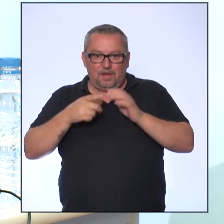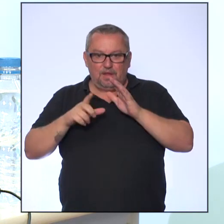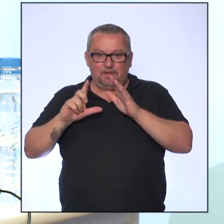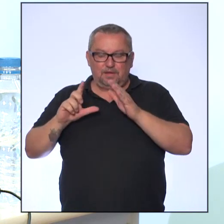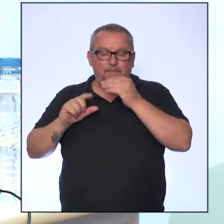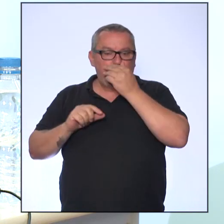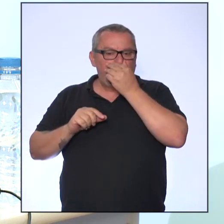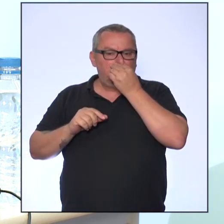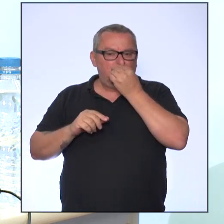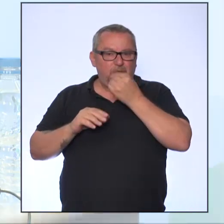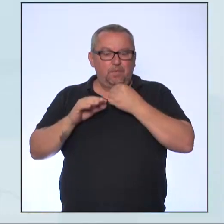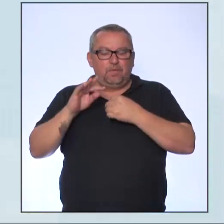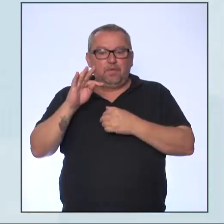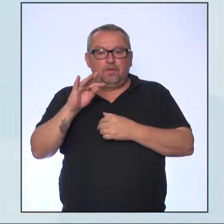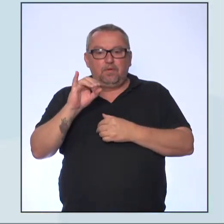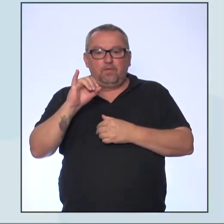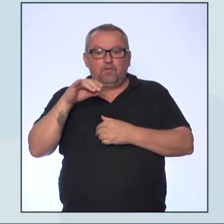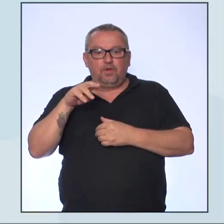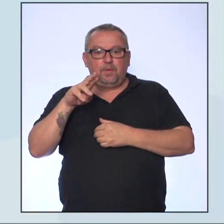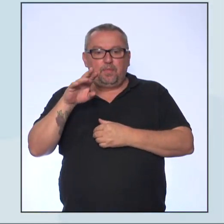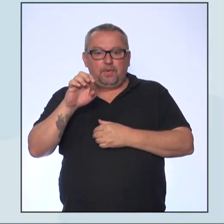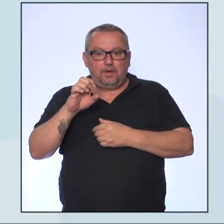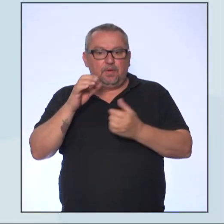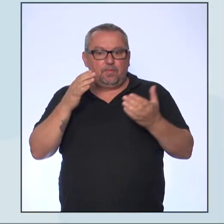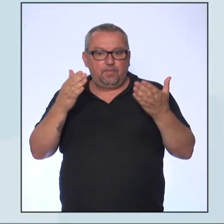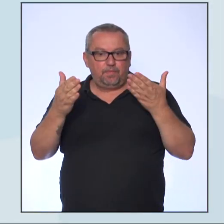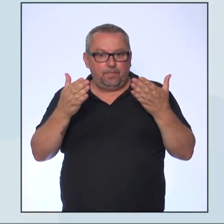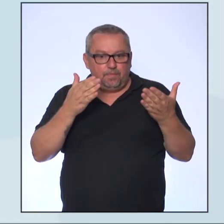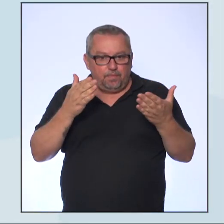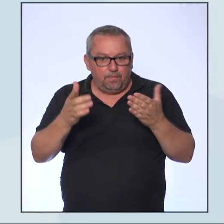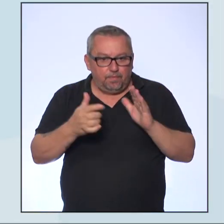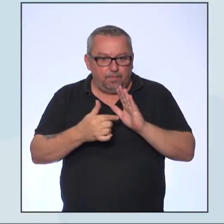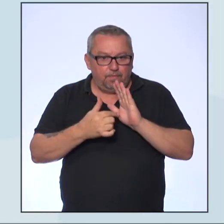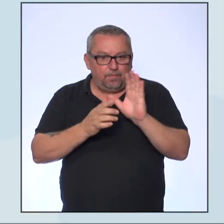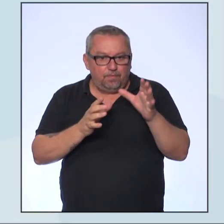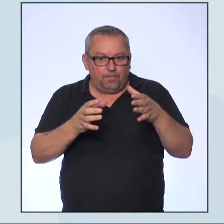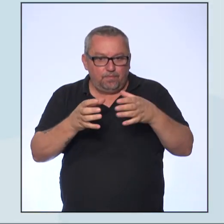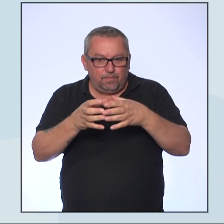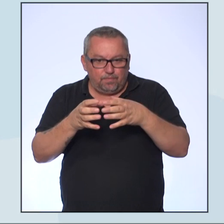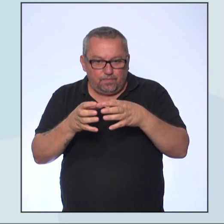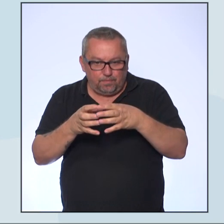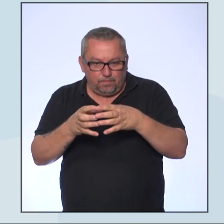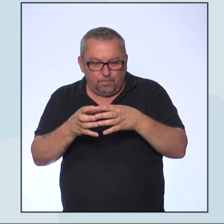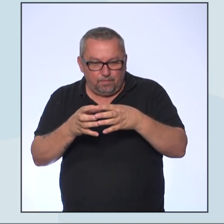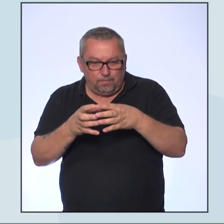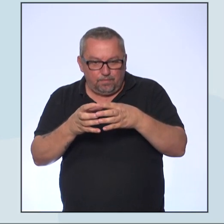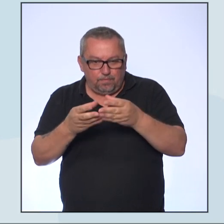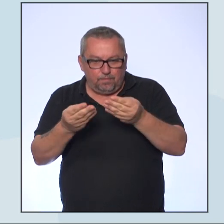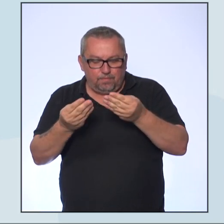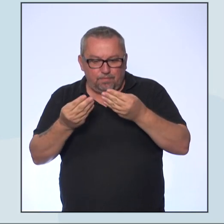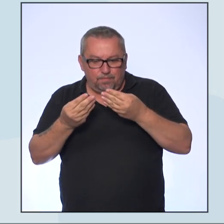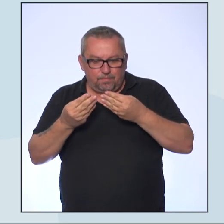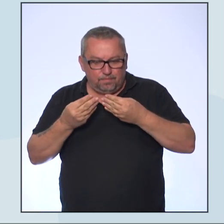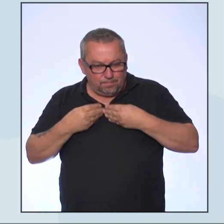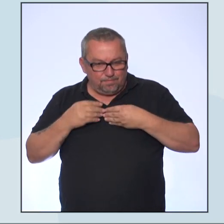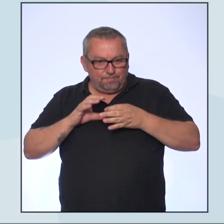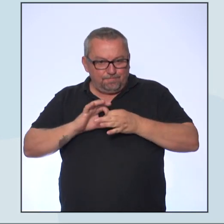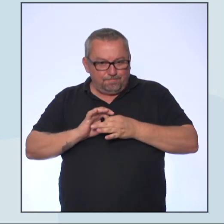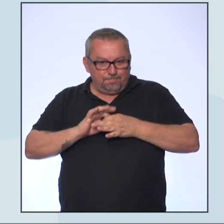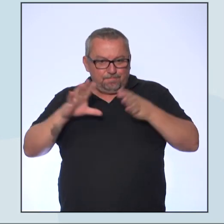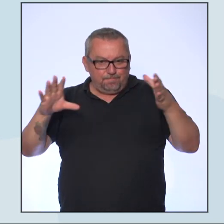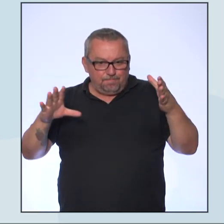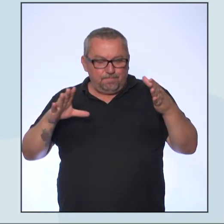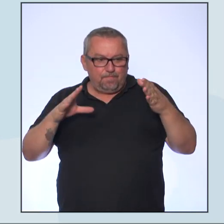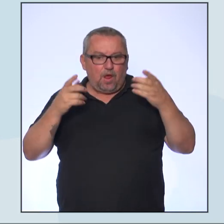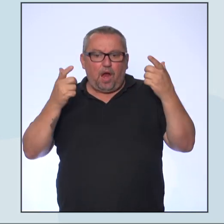professora. Então, o timbre é um parâmetro que representa um conjunto de características que nos permitem